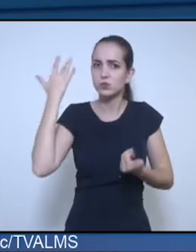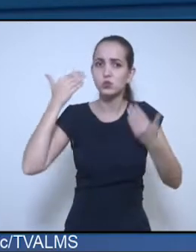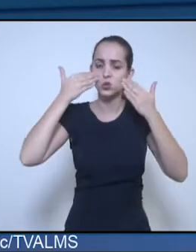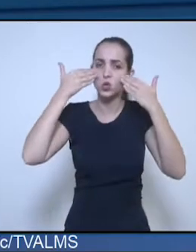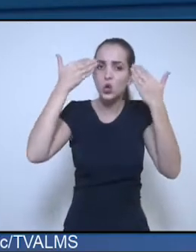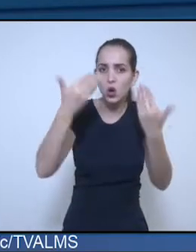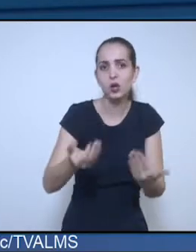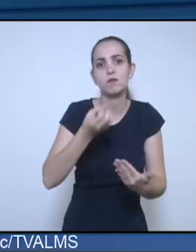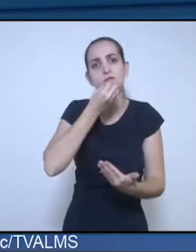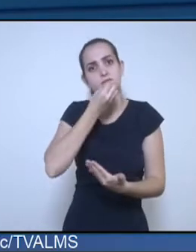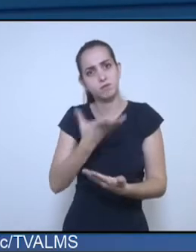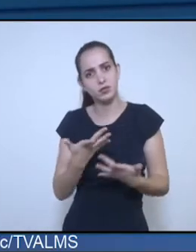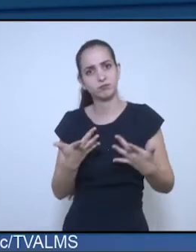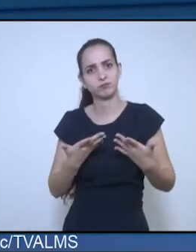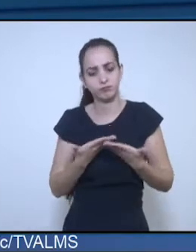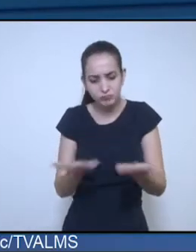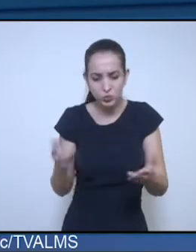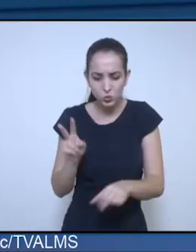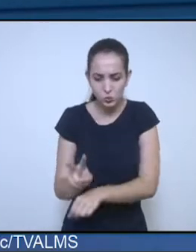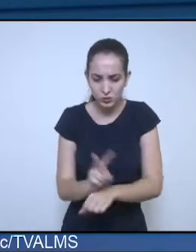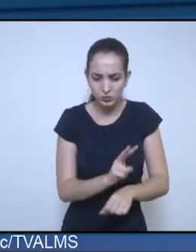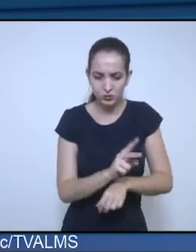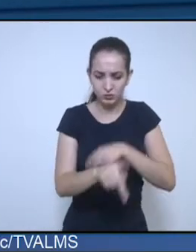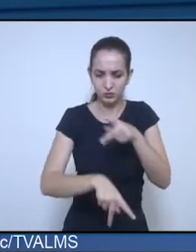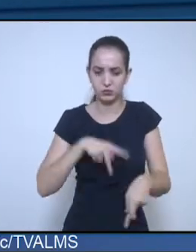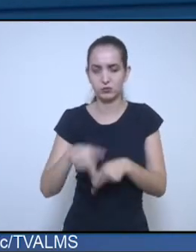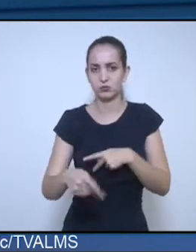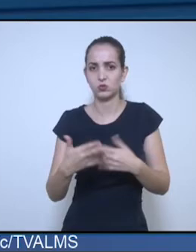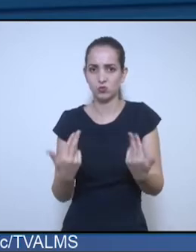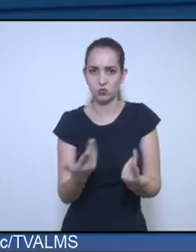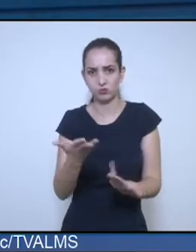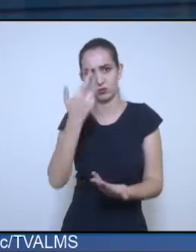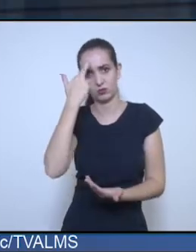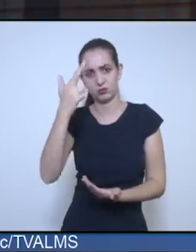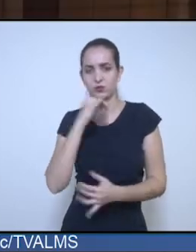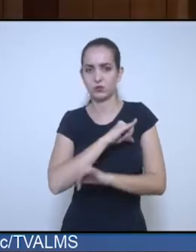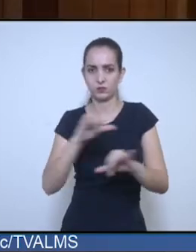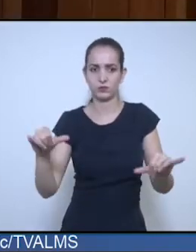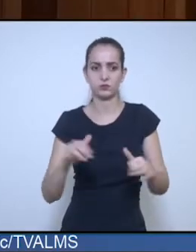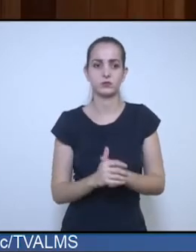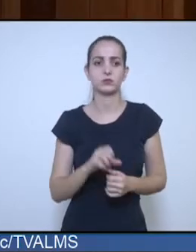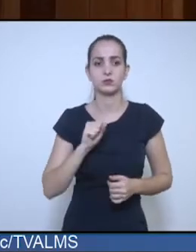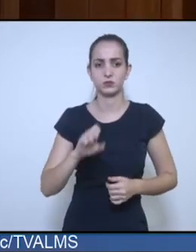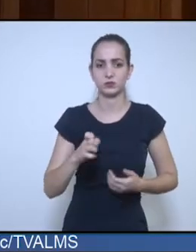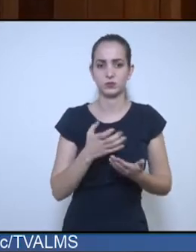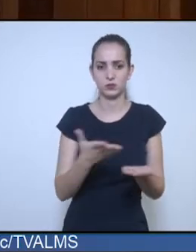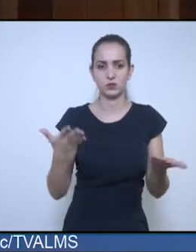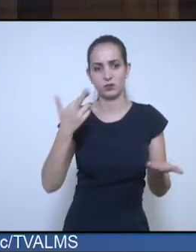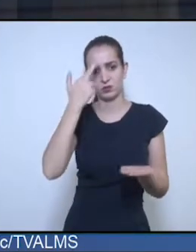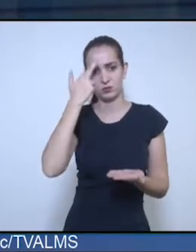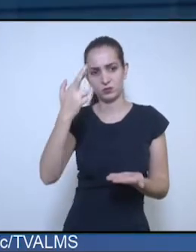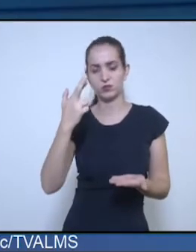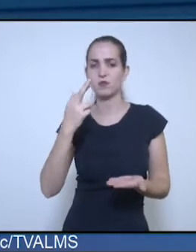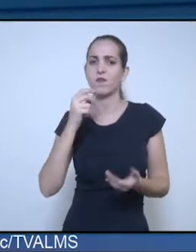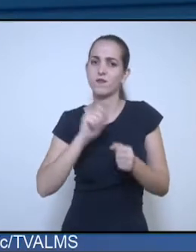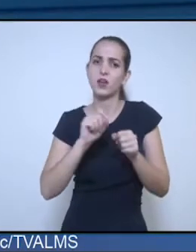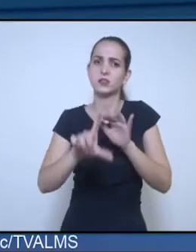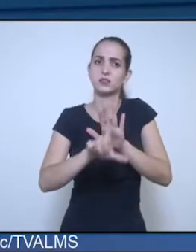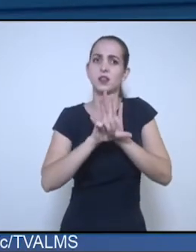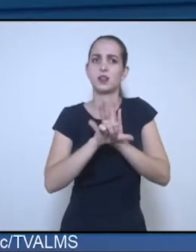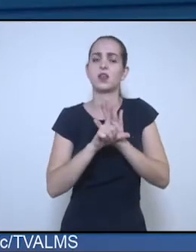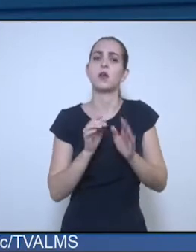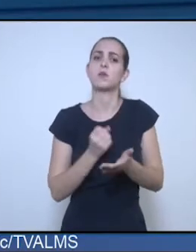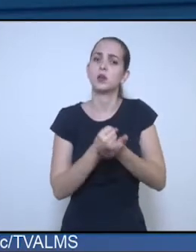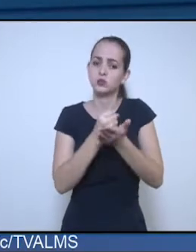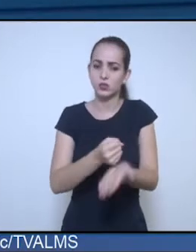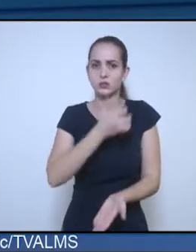do benefício da população, como Vossa Excelência está dizendo? Se Vossa Excelência faz uma lei para beneficiar as pessoas, as